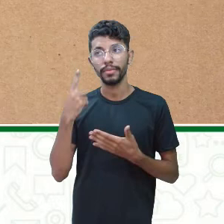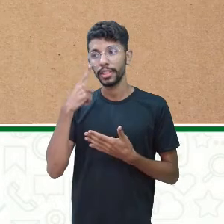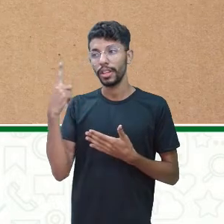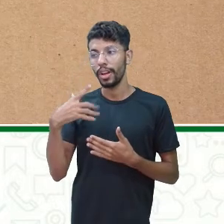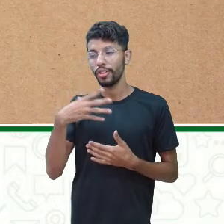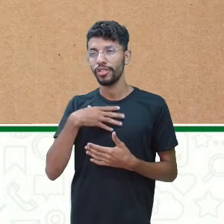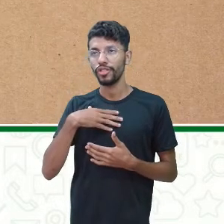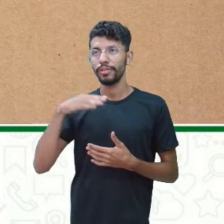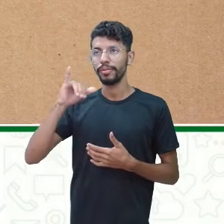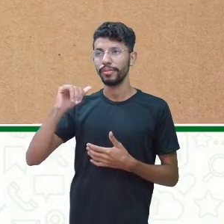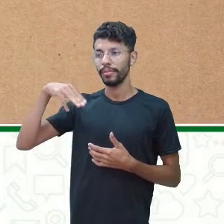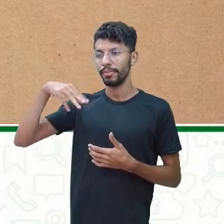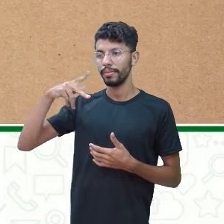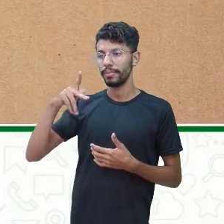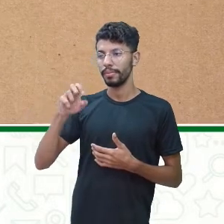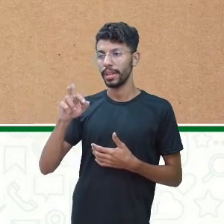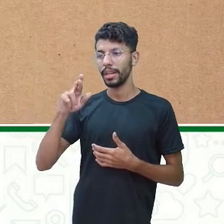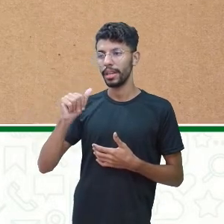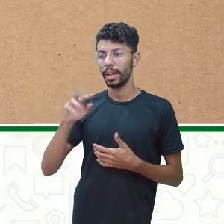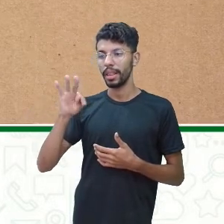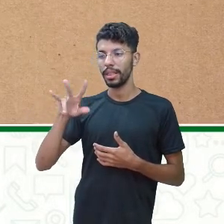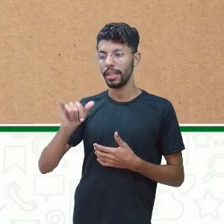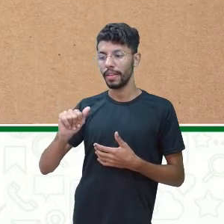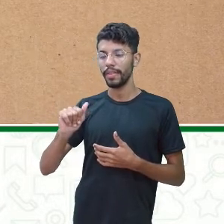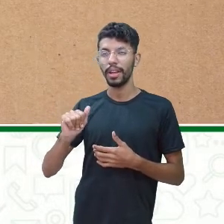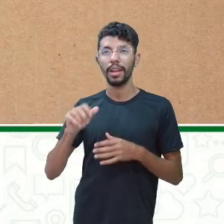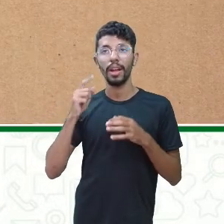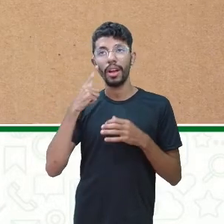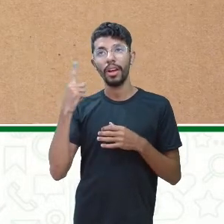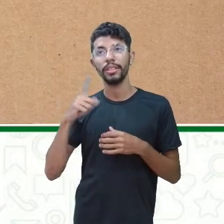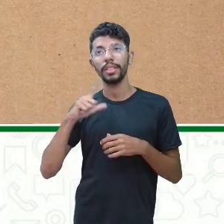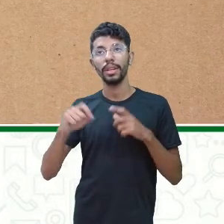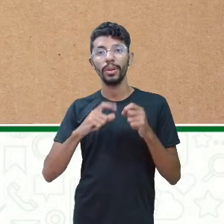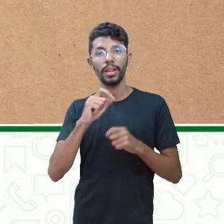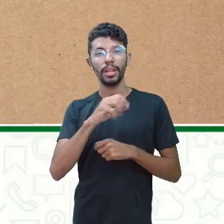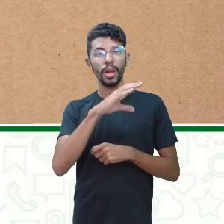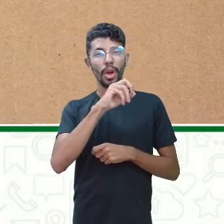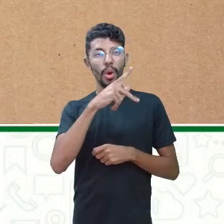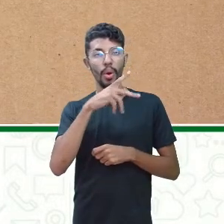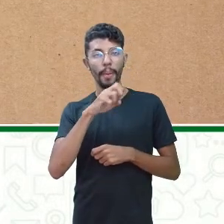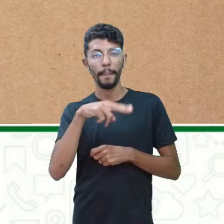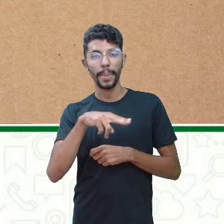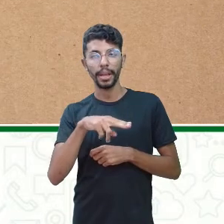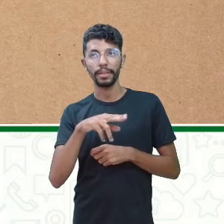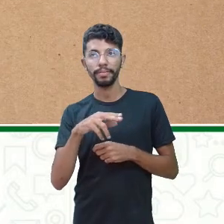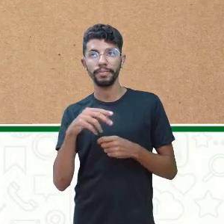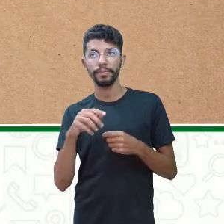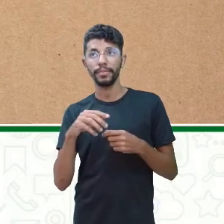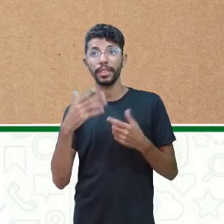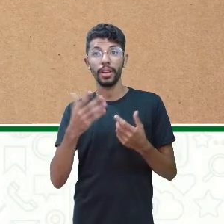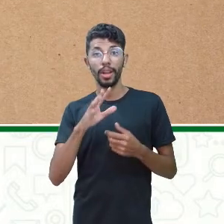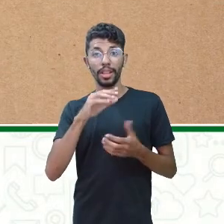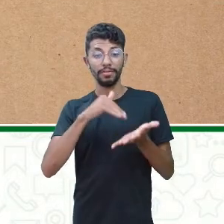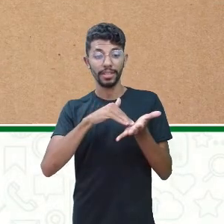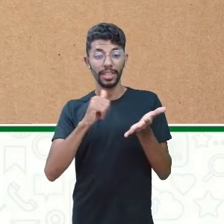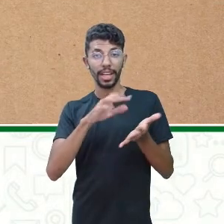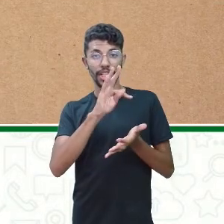imperativa, temos aí. Open, certo? Ó, como eu falei a vocês, pessoal, tirei o to, ficou lá.